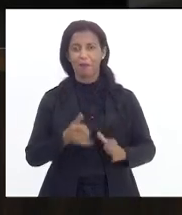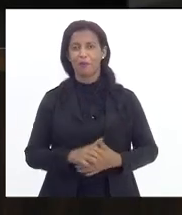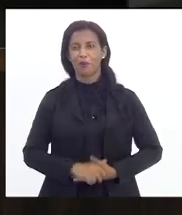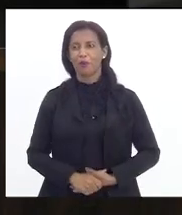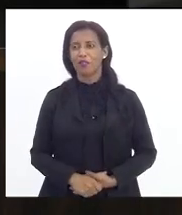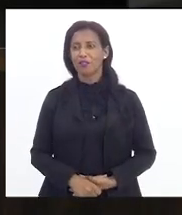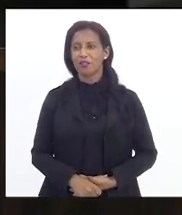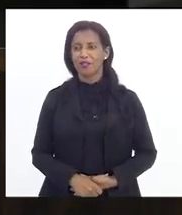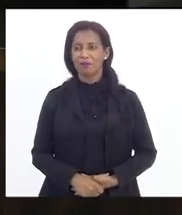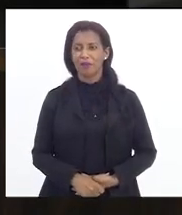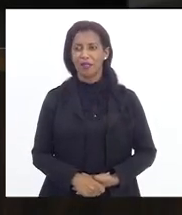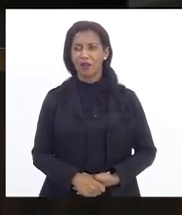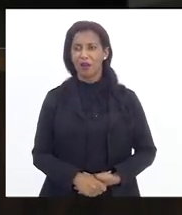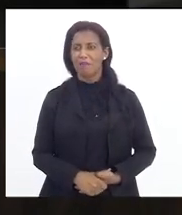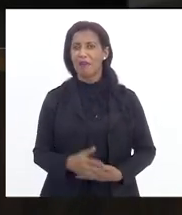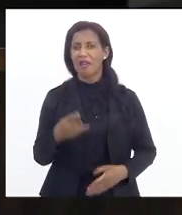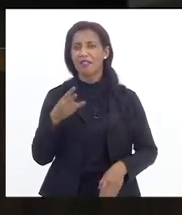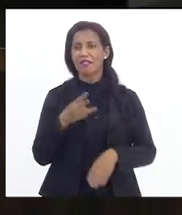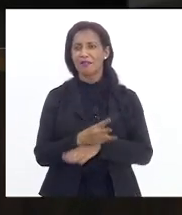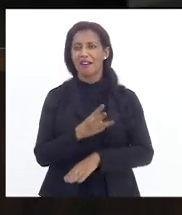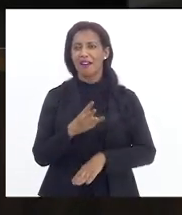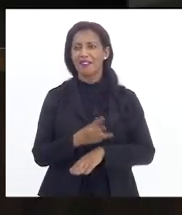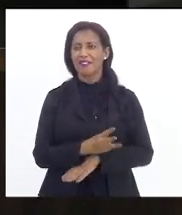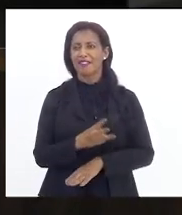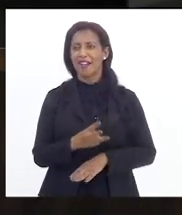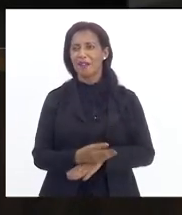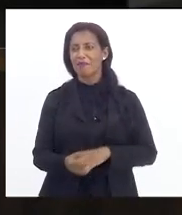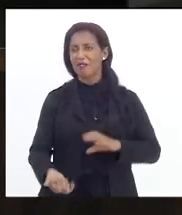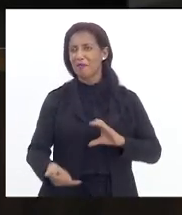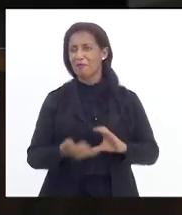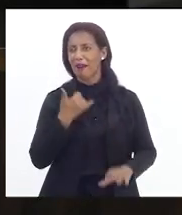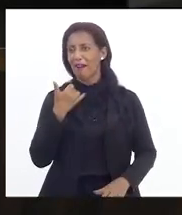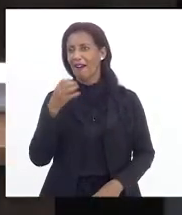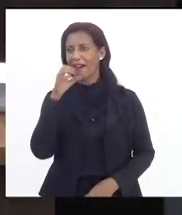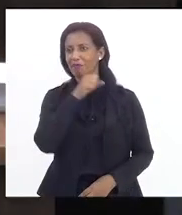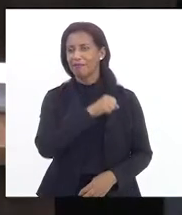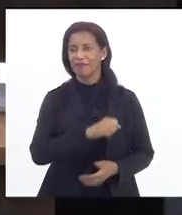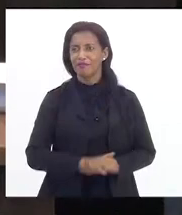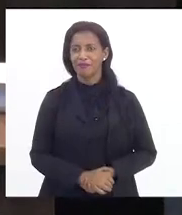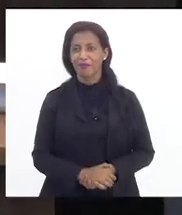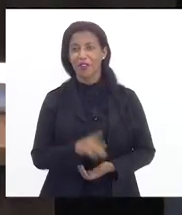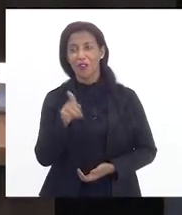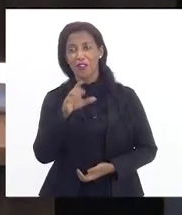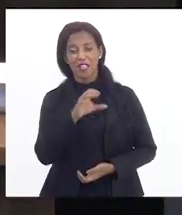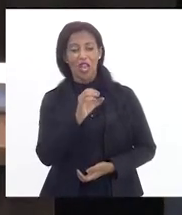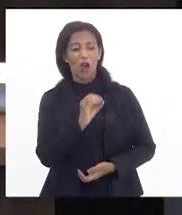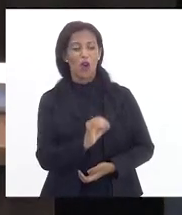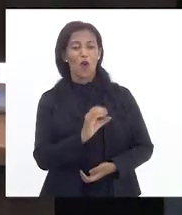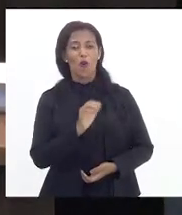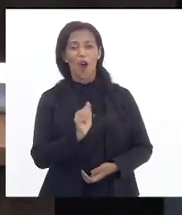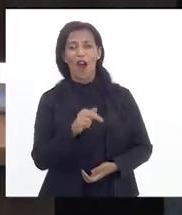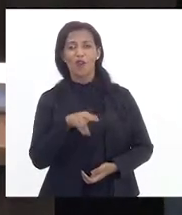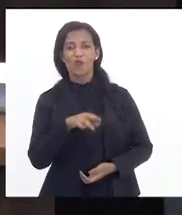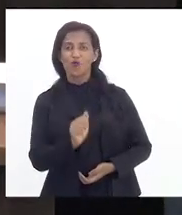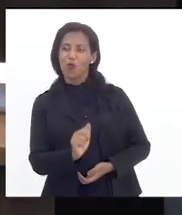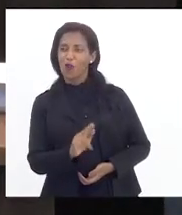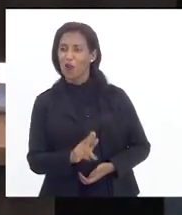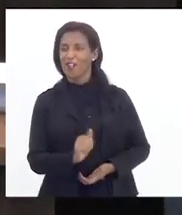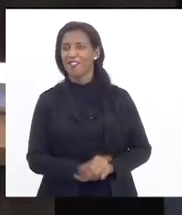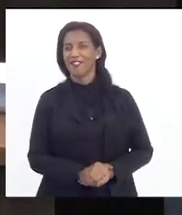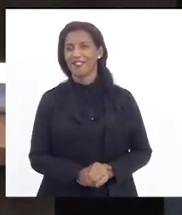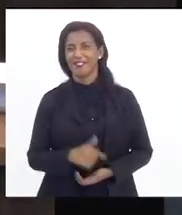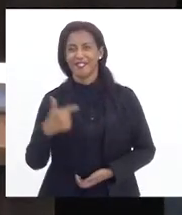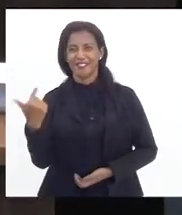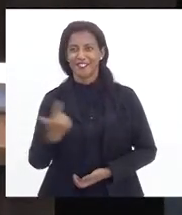Alto da coautoria sua ideia você nem secou autor da ideia mas o outono deputados